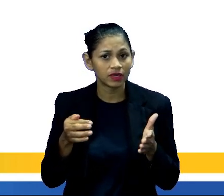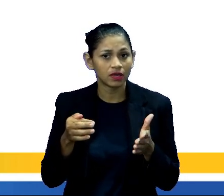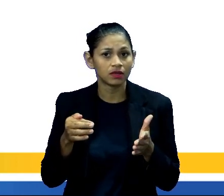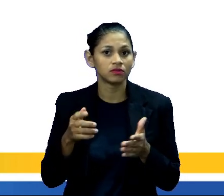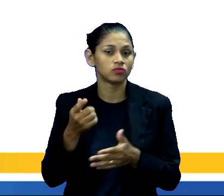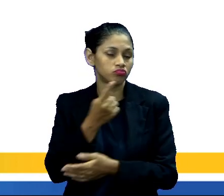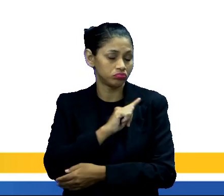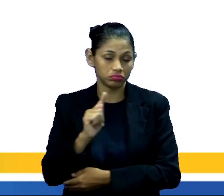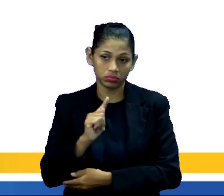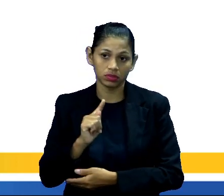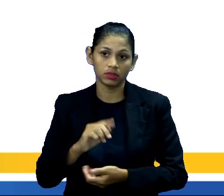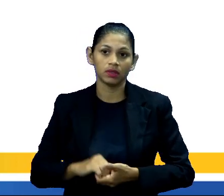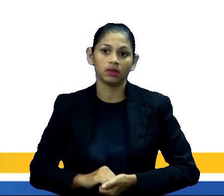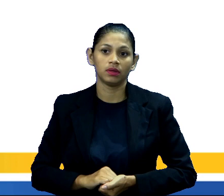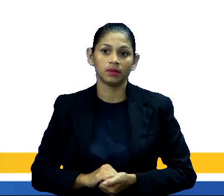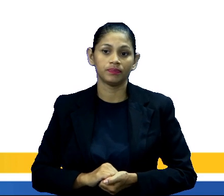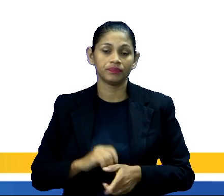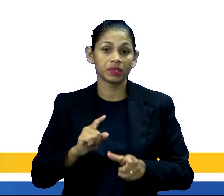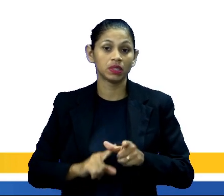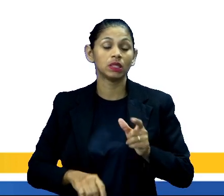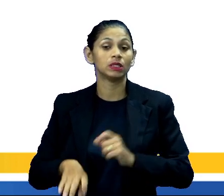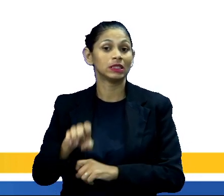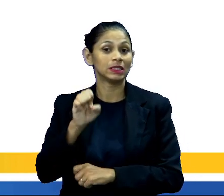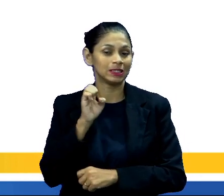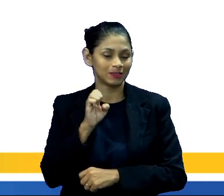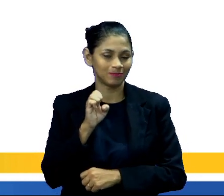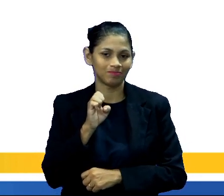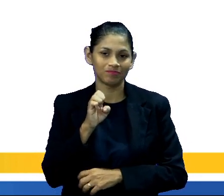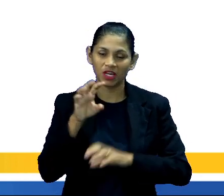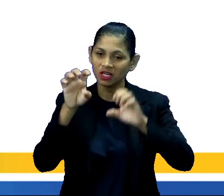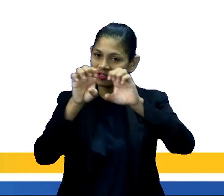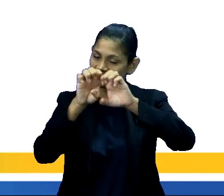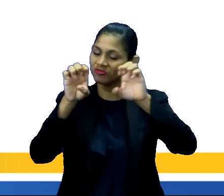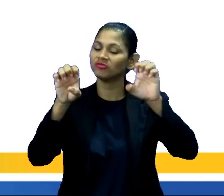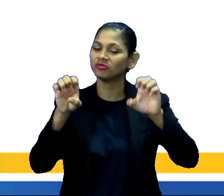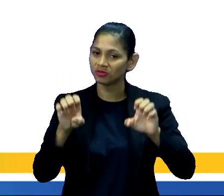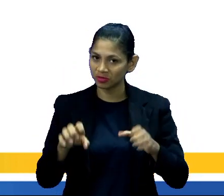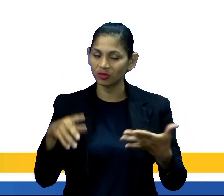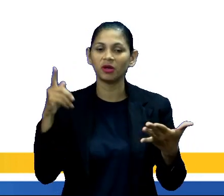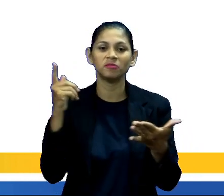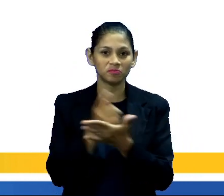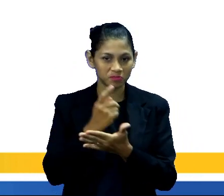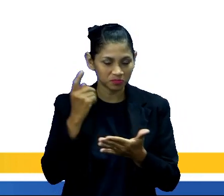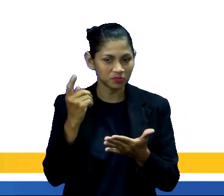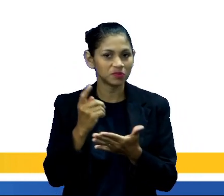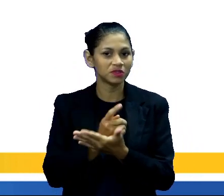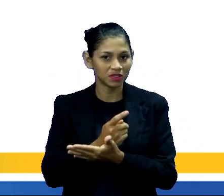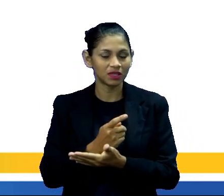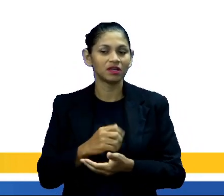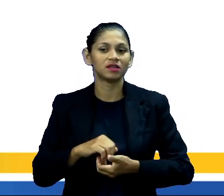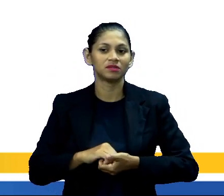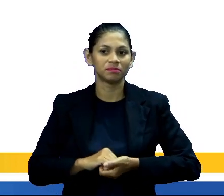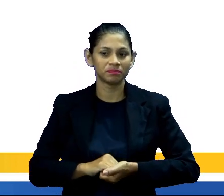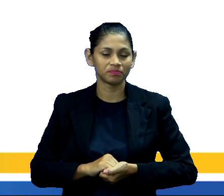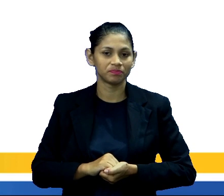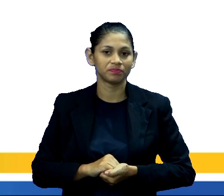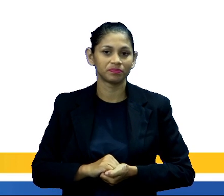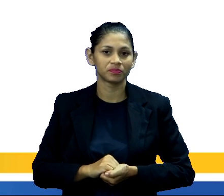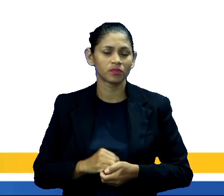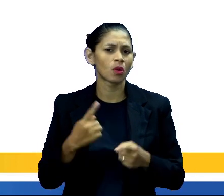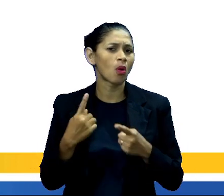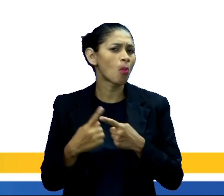negativa. E na letra E, nós não temos uma estrutura no simple past. Por